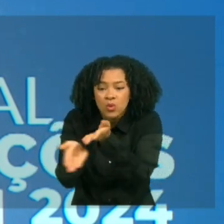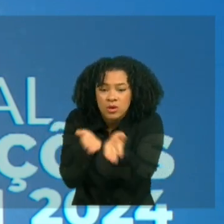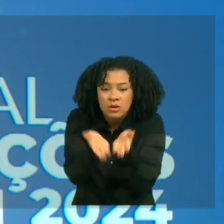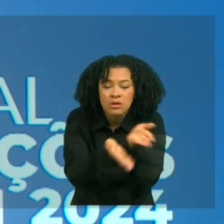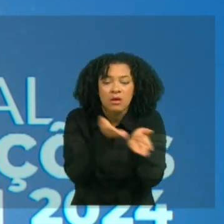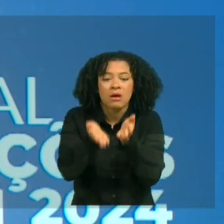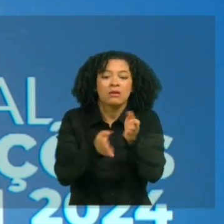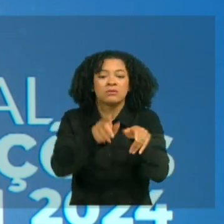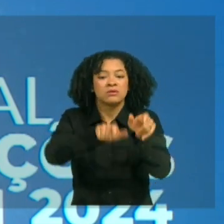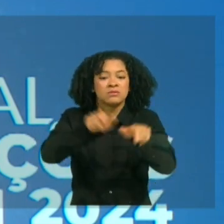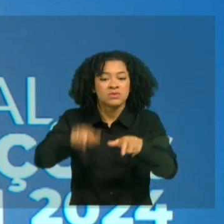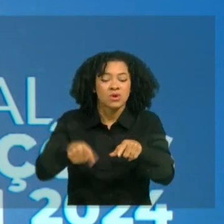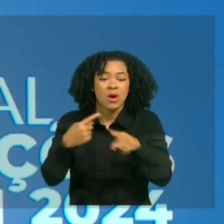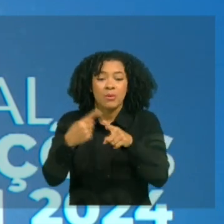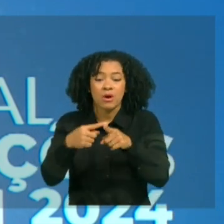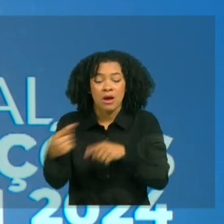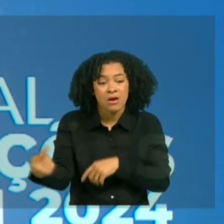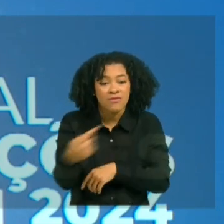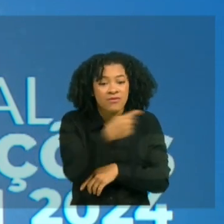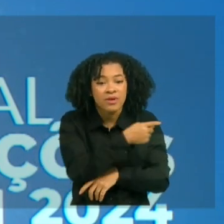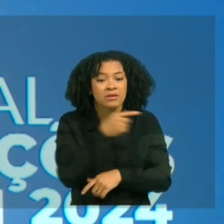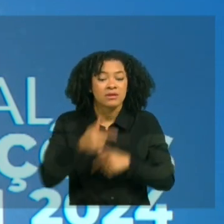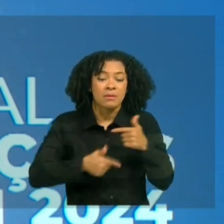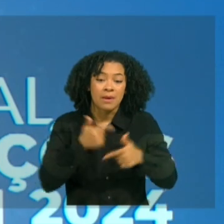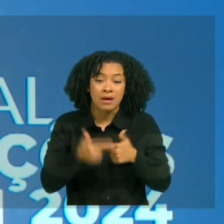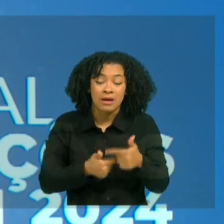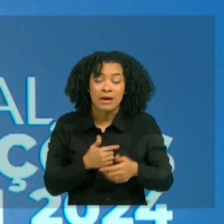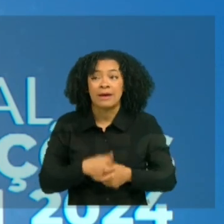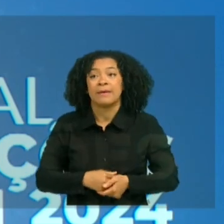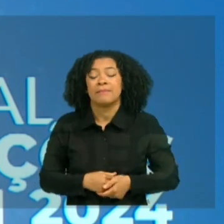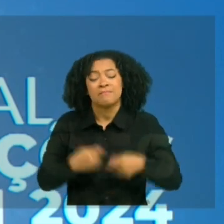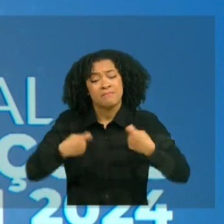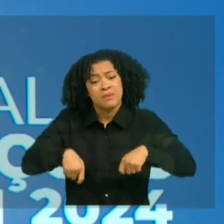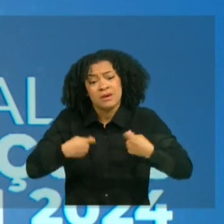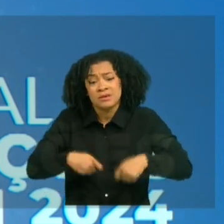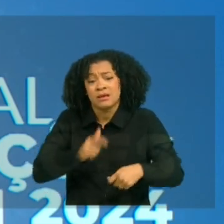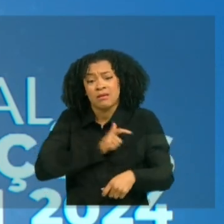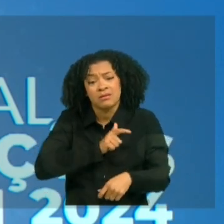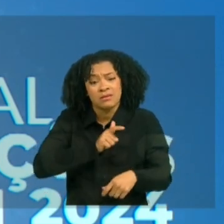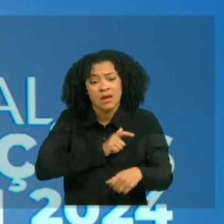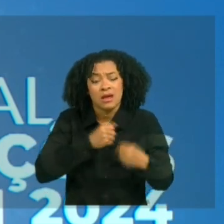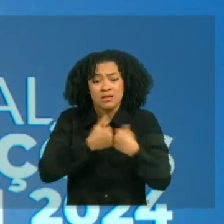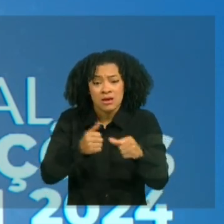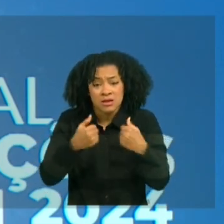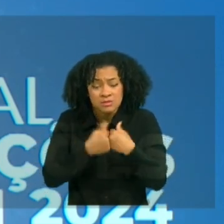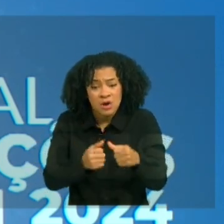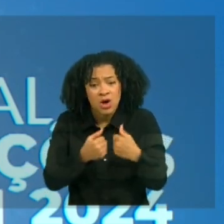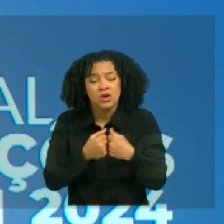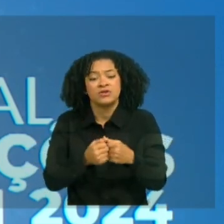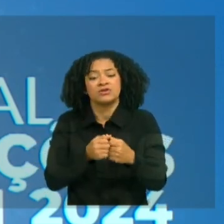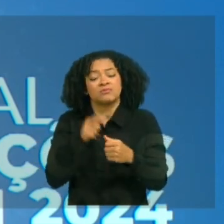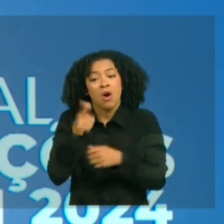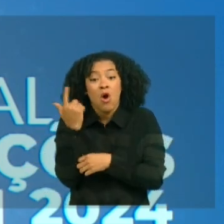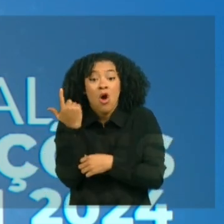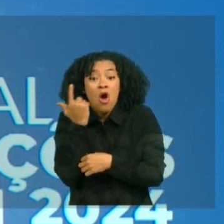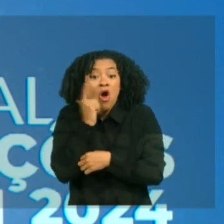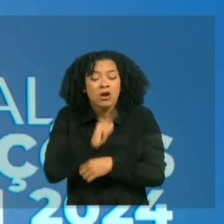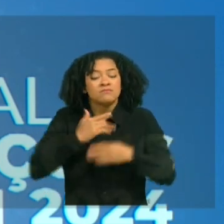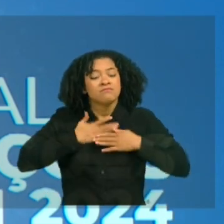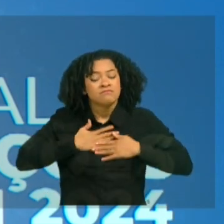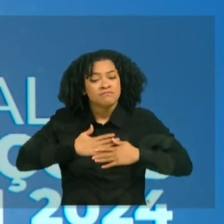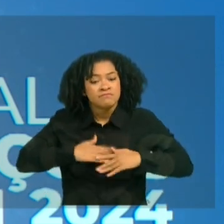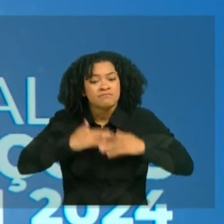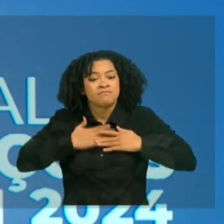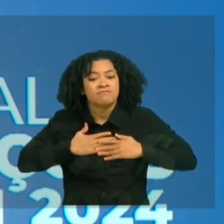pessoas quando elas vêm trabalhar que é preciso né ter transporte para que elas venham calmamente